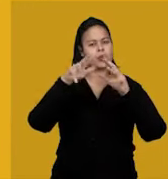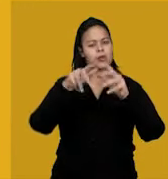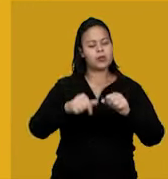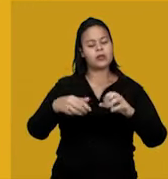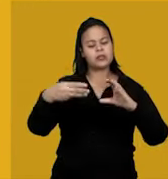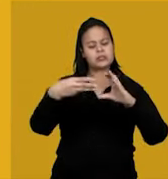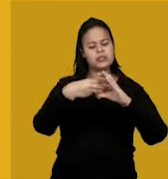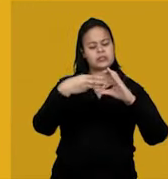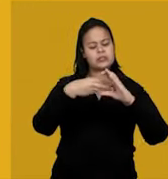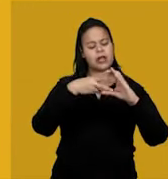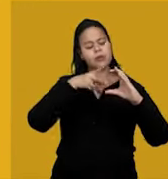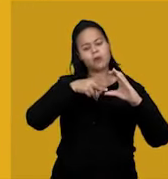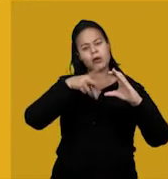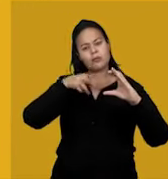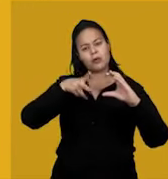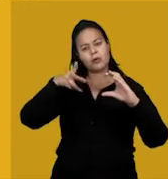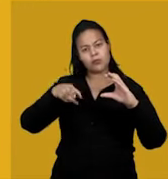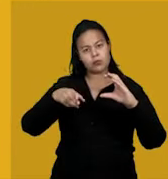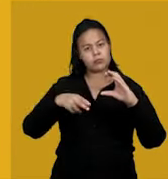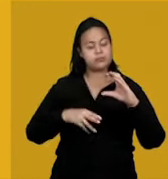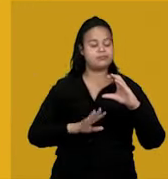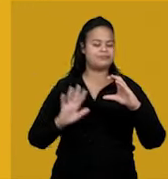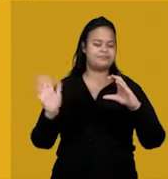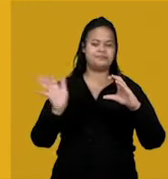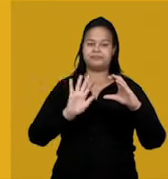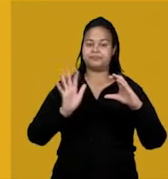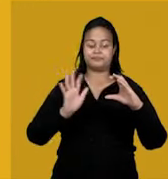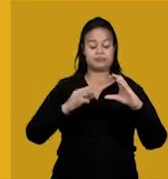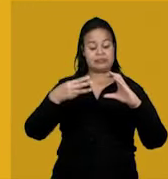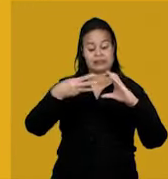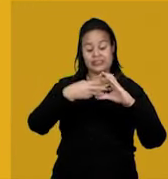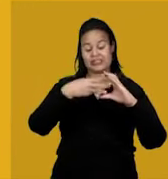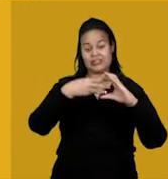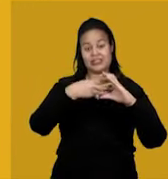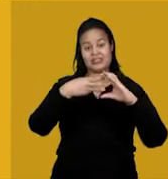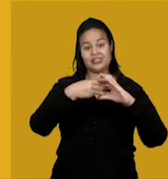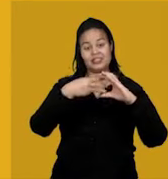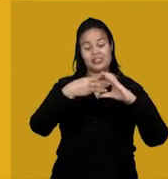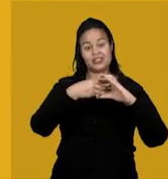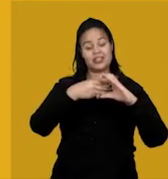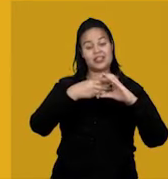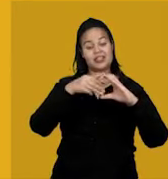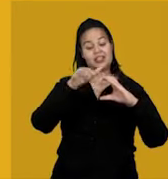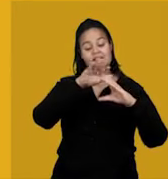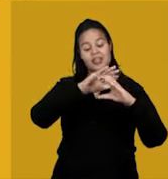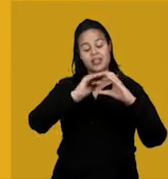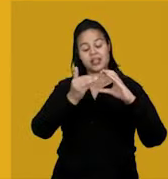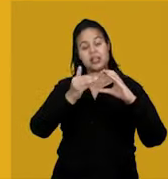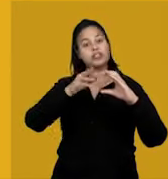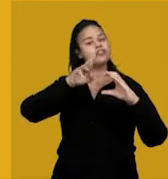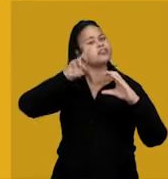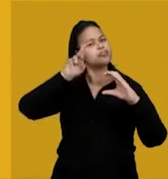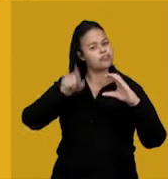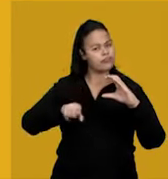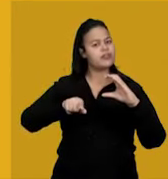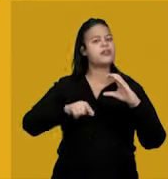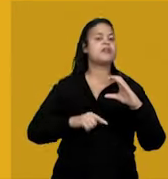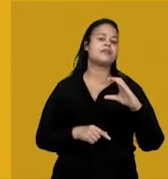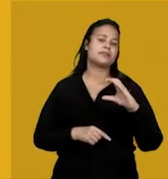o mesmo formato? Não, as células apresentam formas e funções diferentes.